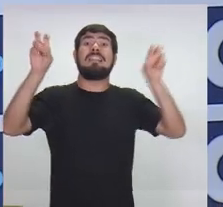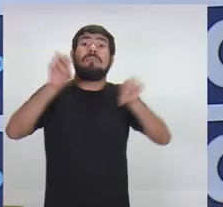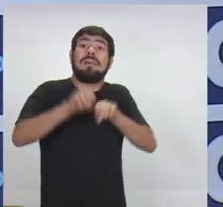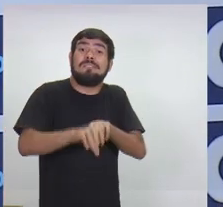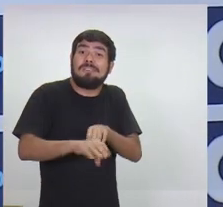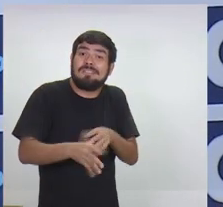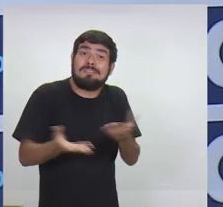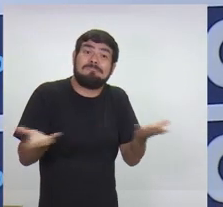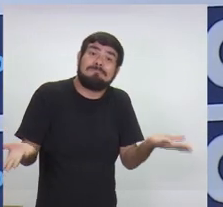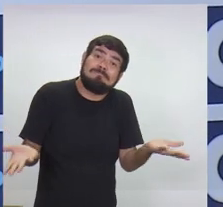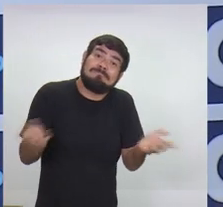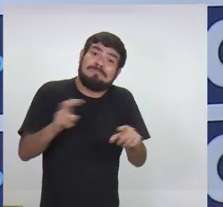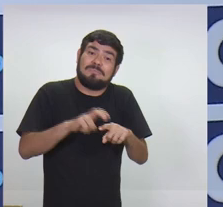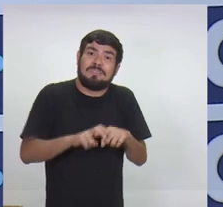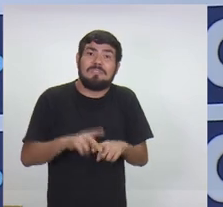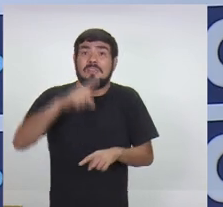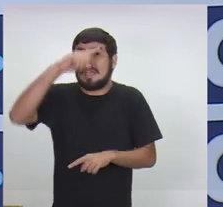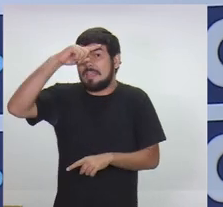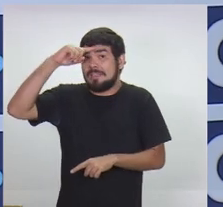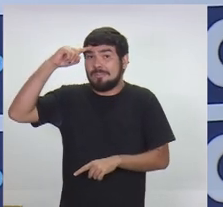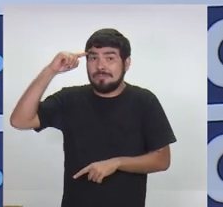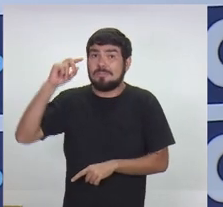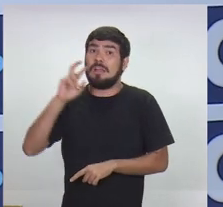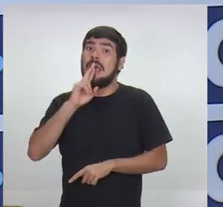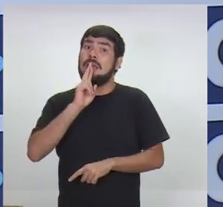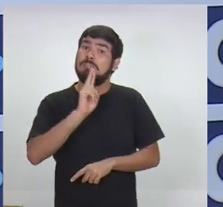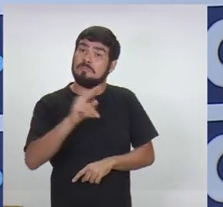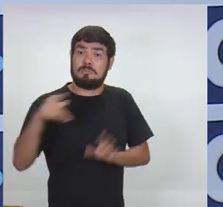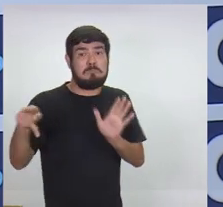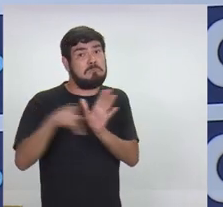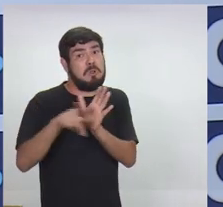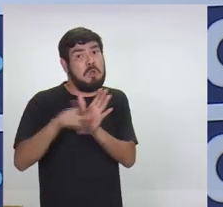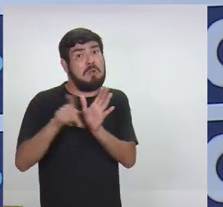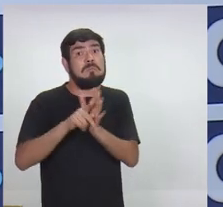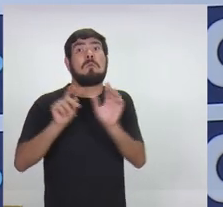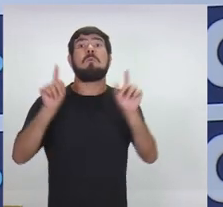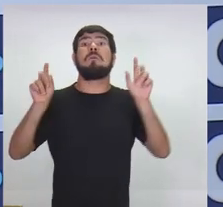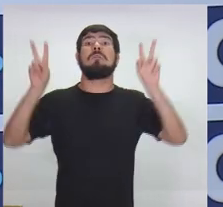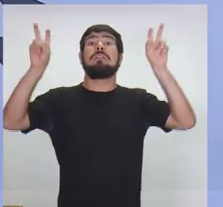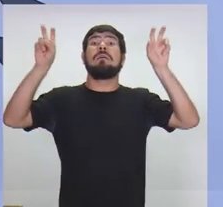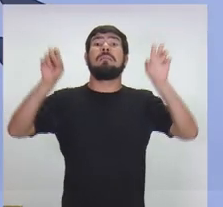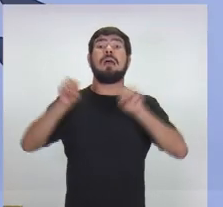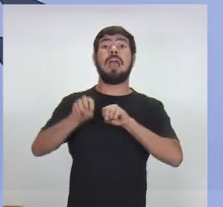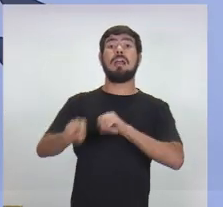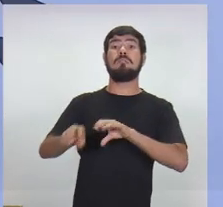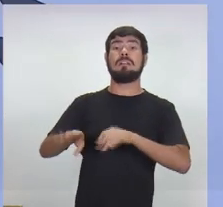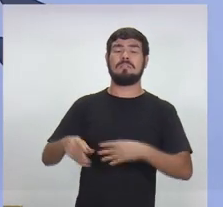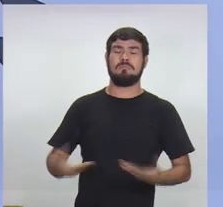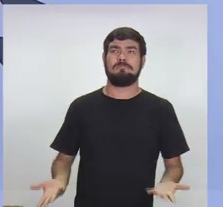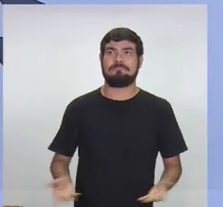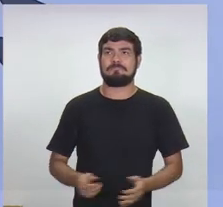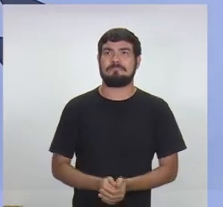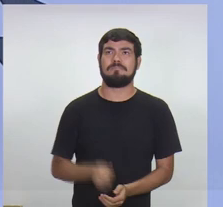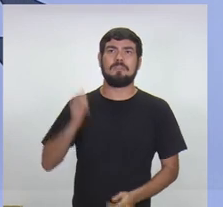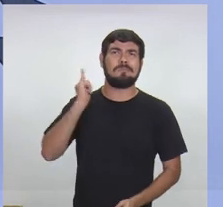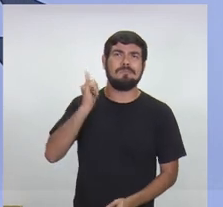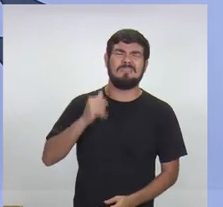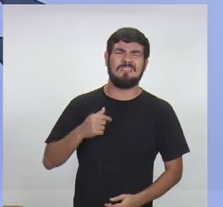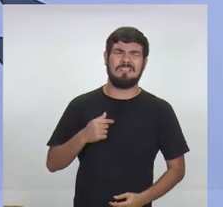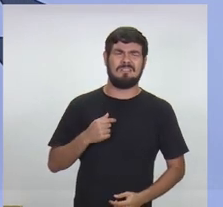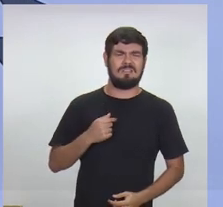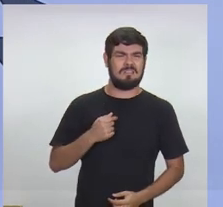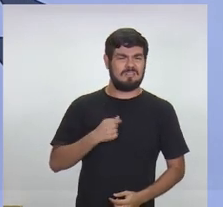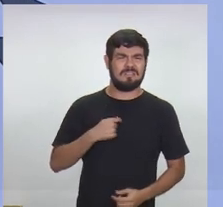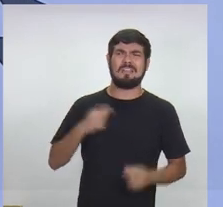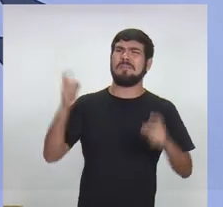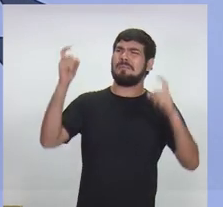portanto candidato wilson lima só tem dois minutos para falar sobre a sua plataforma para educação eu fiquei muito preocupado com os